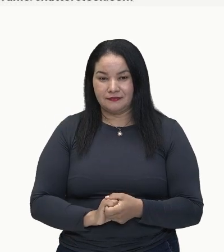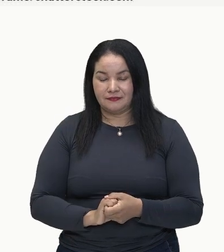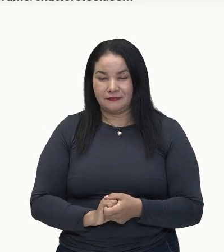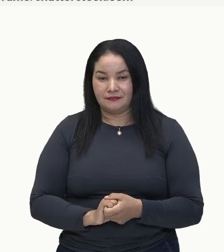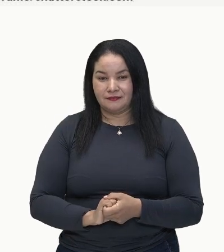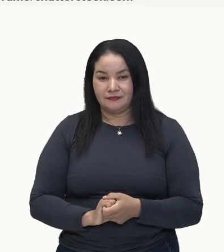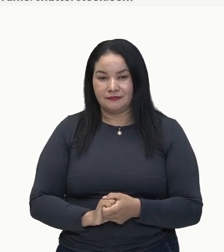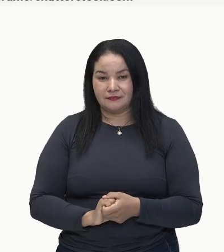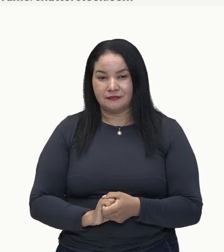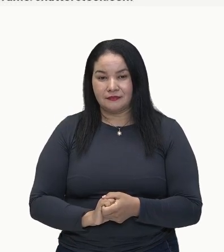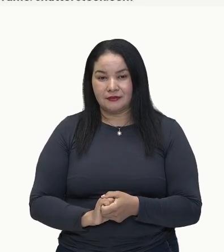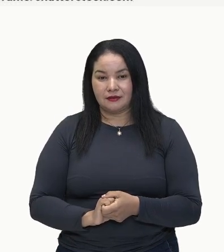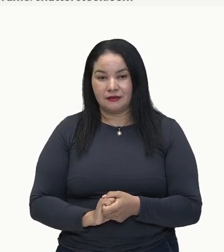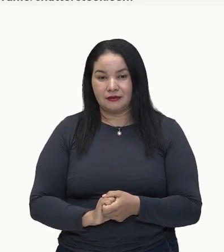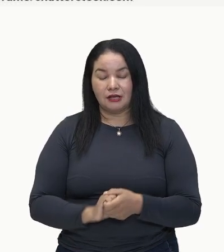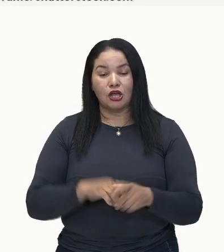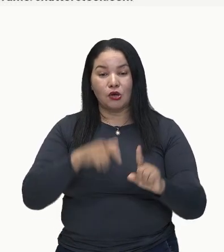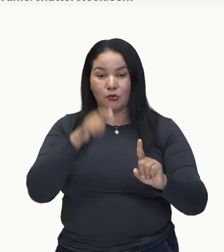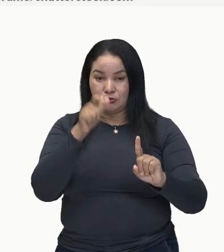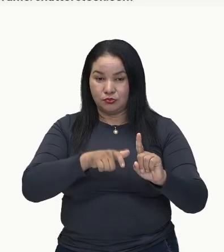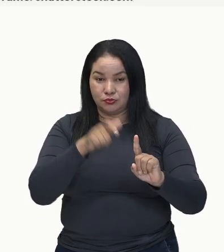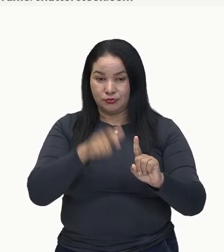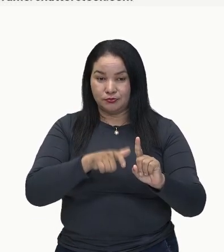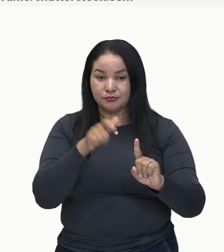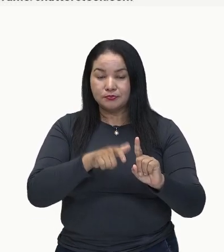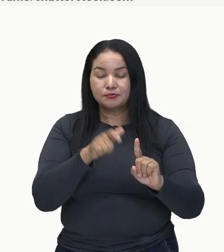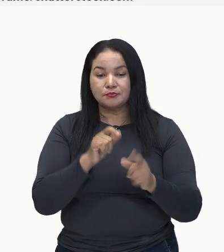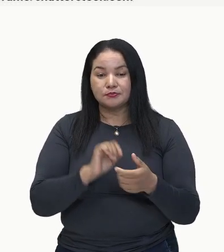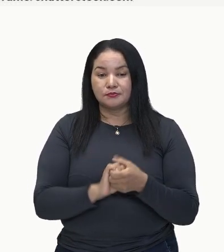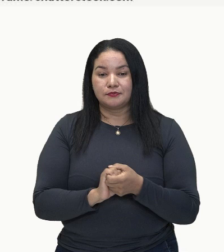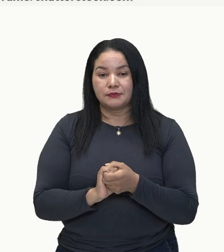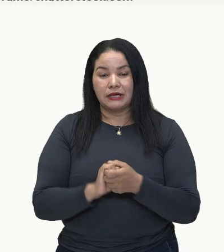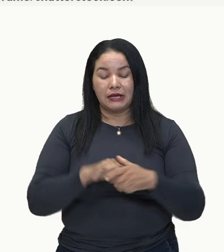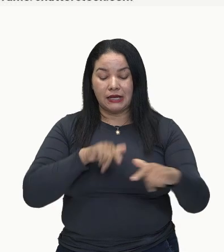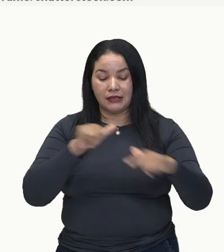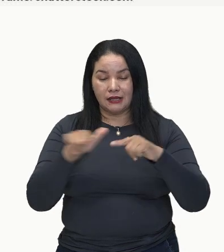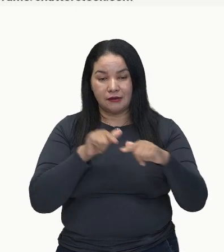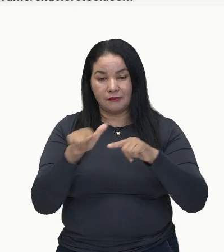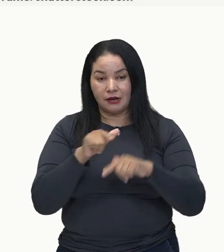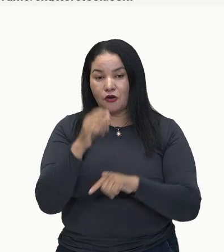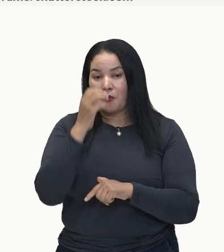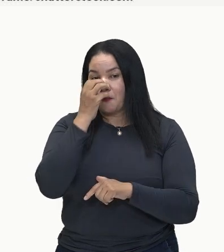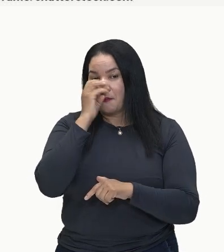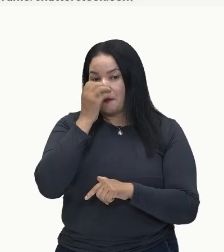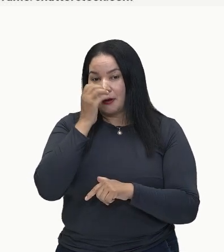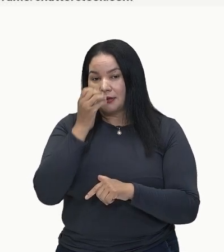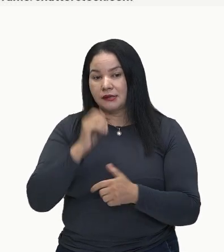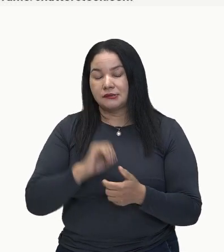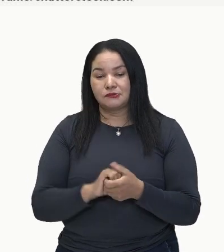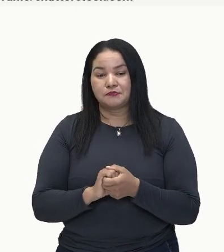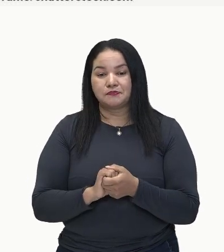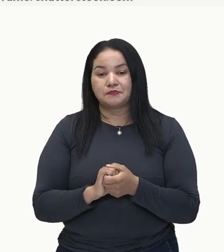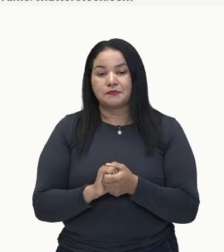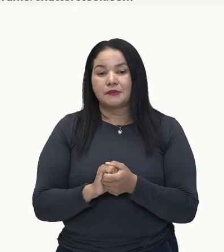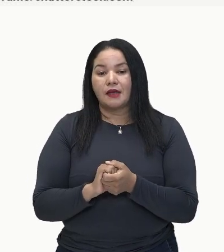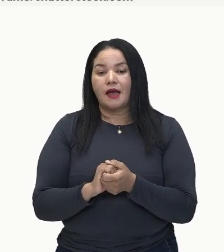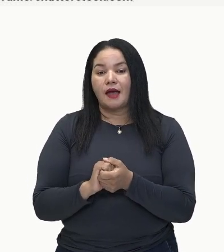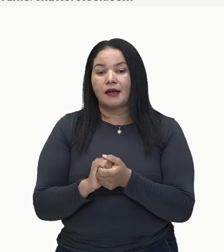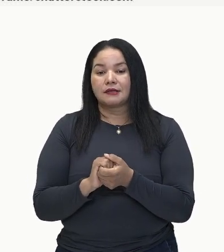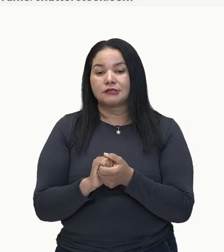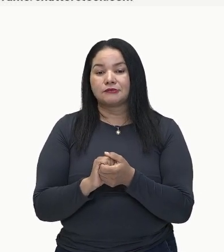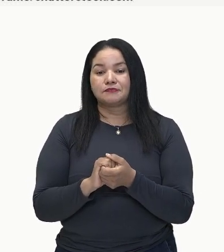Fênix, que é o ator que interpreta o Coringa, trabalha como palhaço para uma agência de talentos e em toda semana